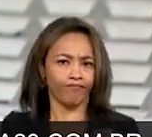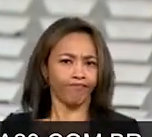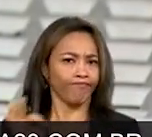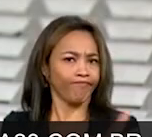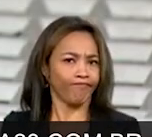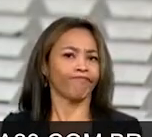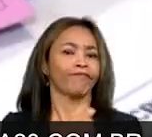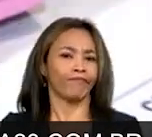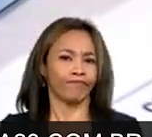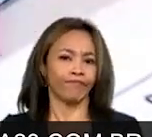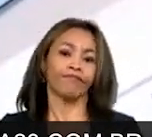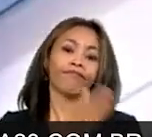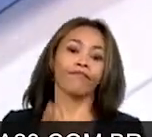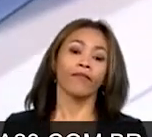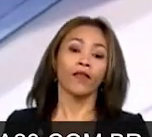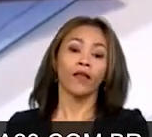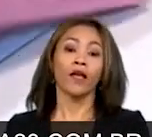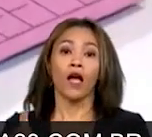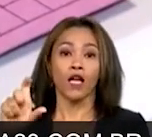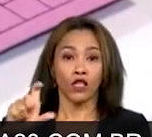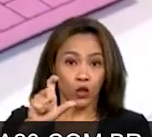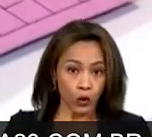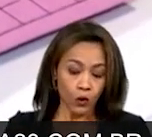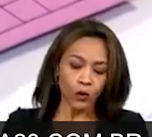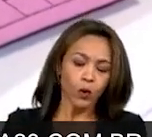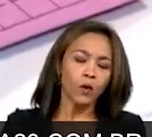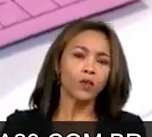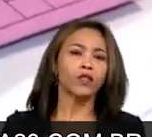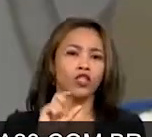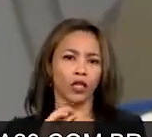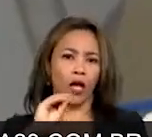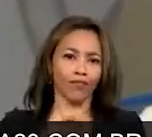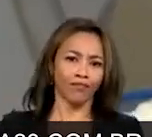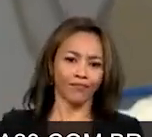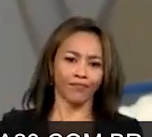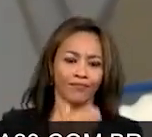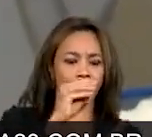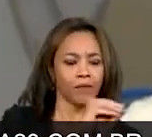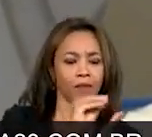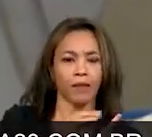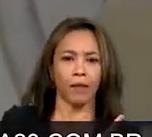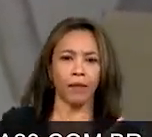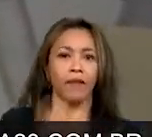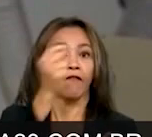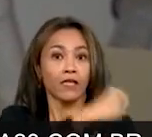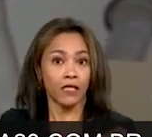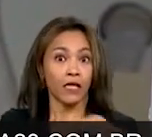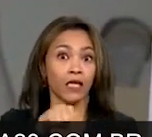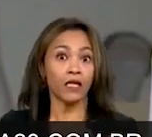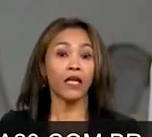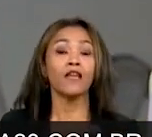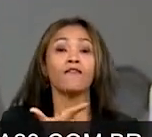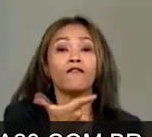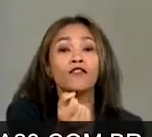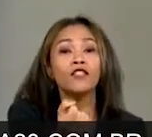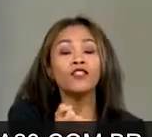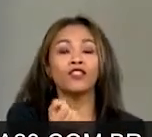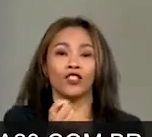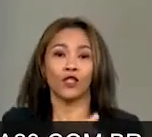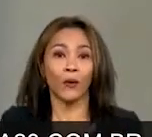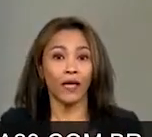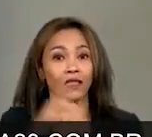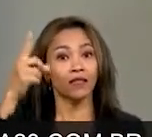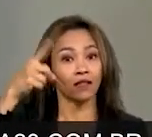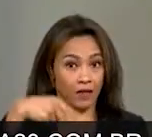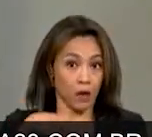contra a Covid-19 já foram incluídas na caderneta anual, que oferece proteção de mais de 20 doenças, entre